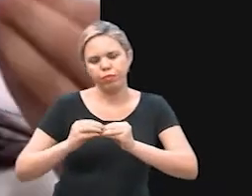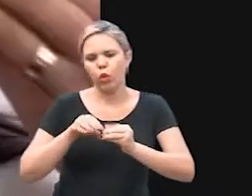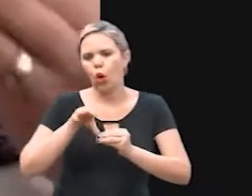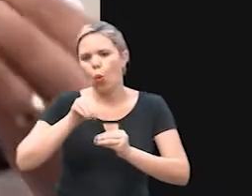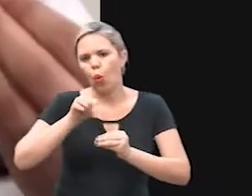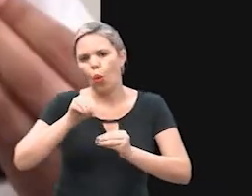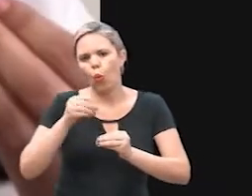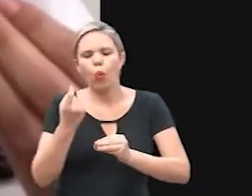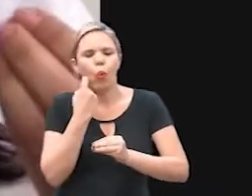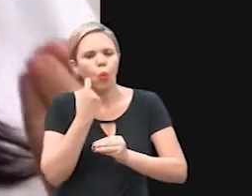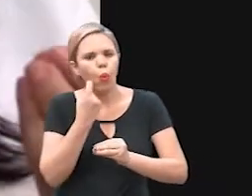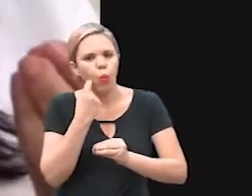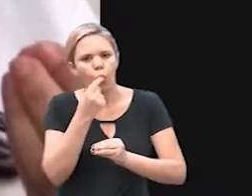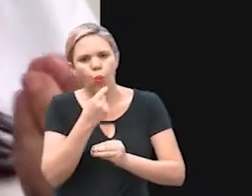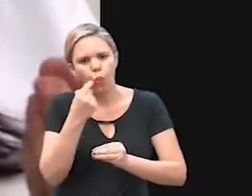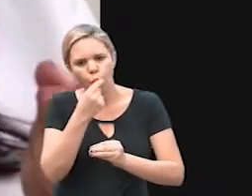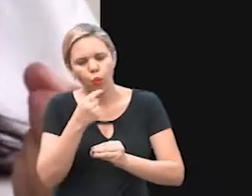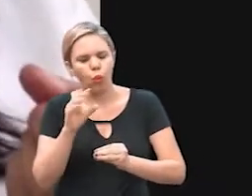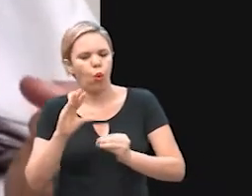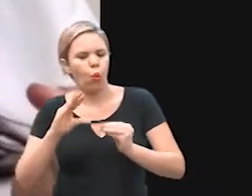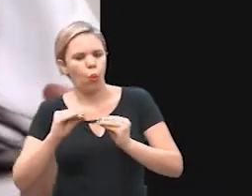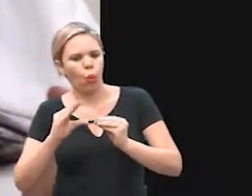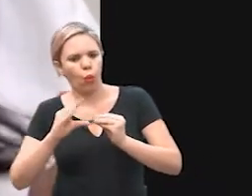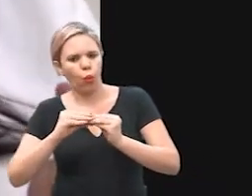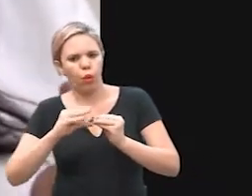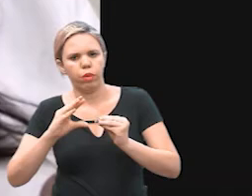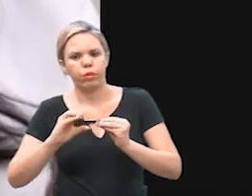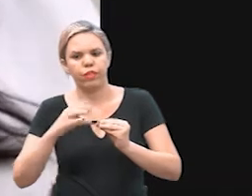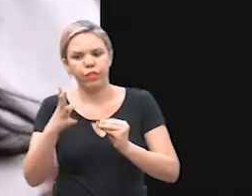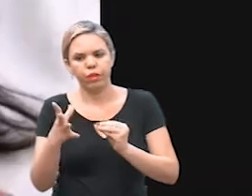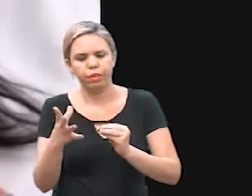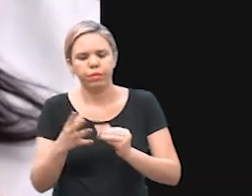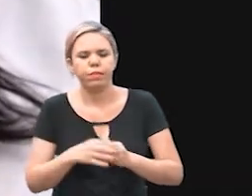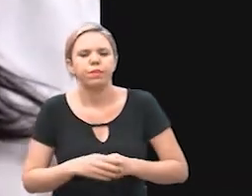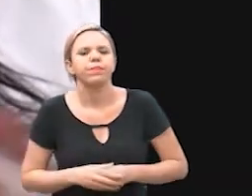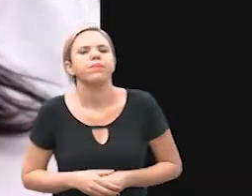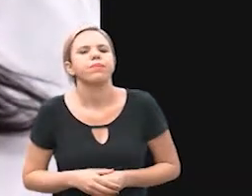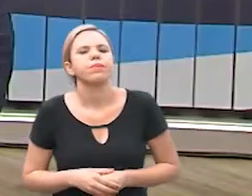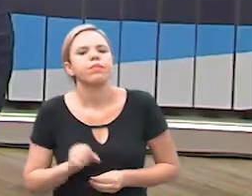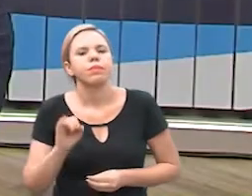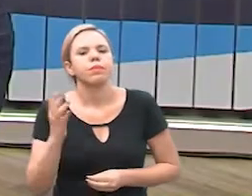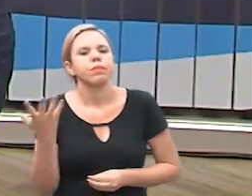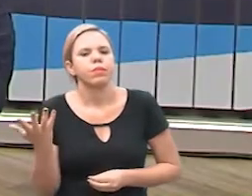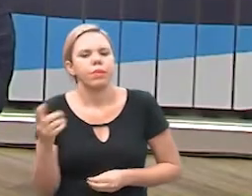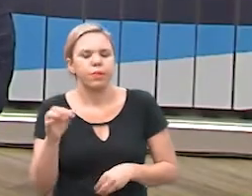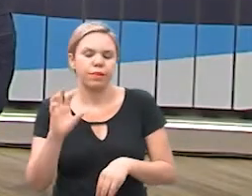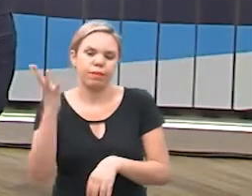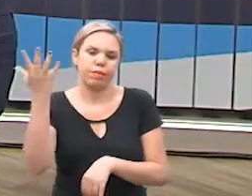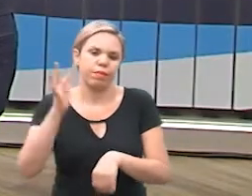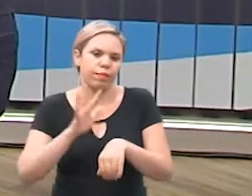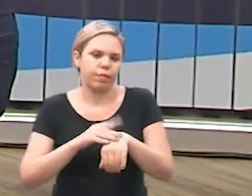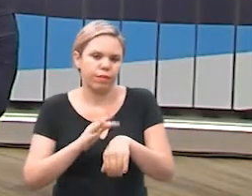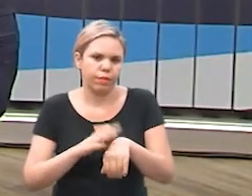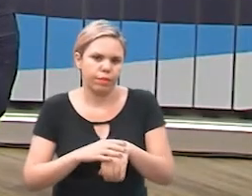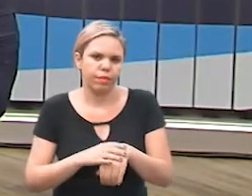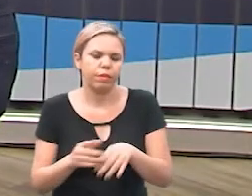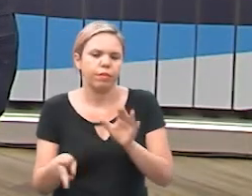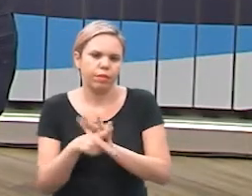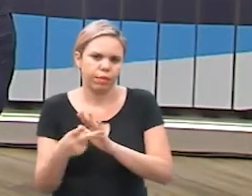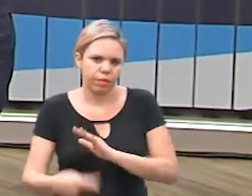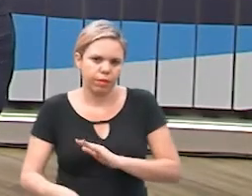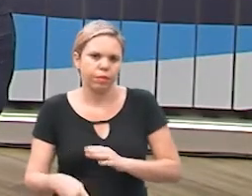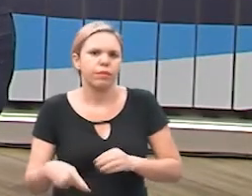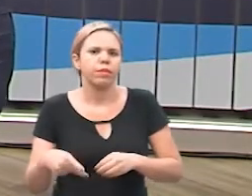peixe, que é quando o lábio fica bem viradinho para fora. E aí, se machucou, eu posso passar o